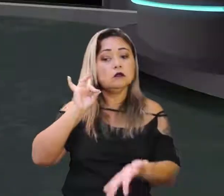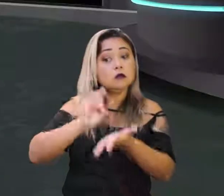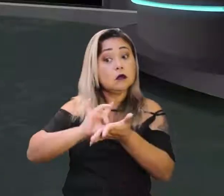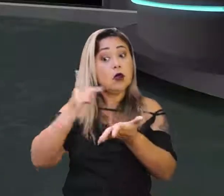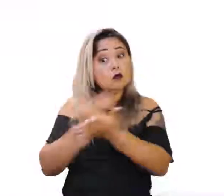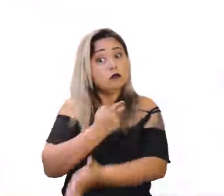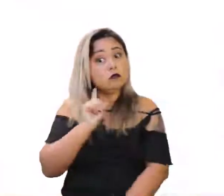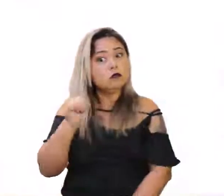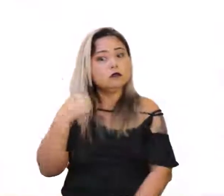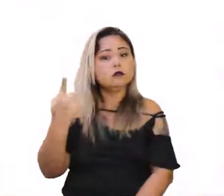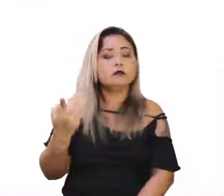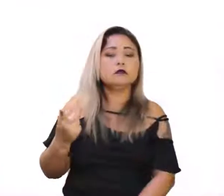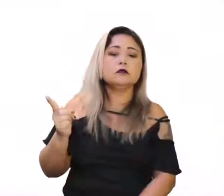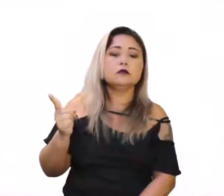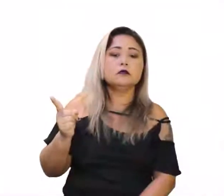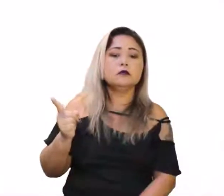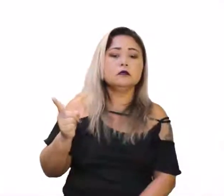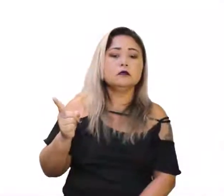falso. Vamos lá.